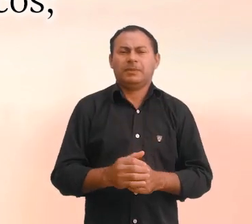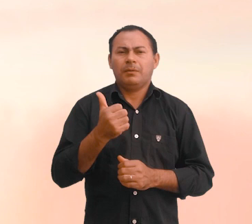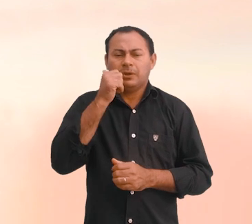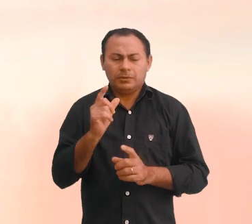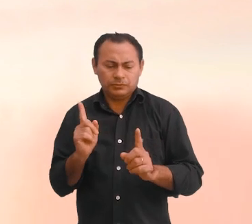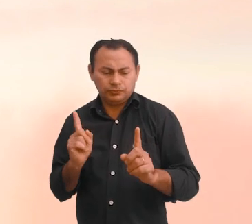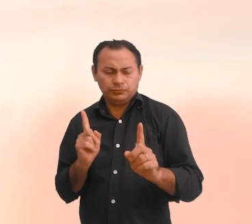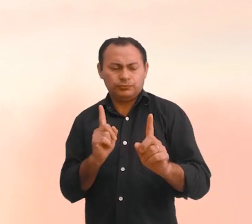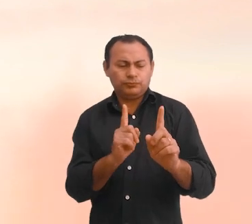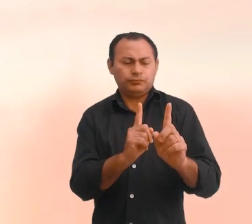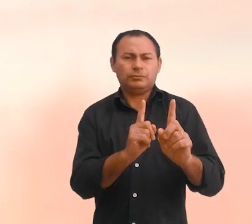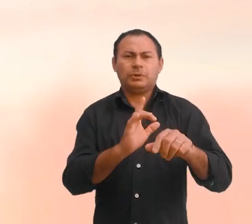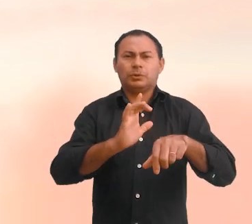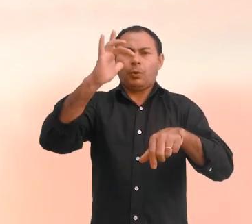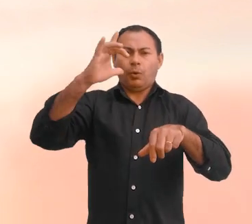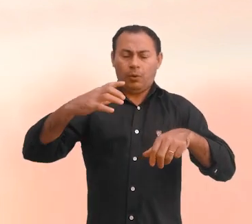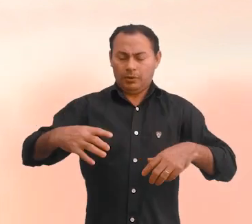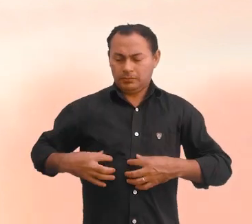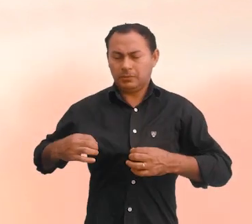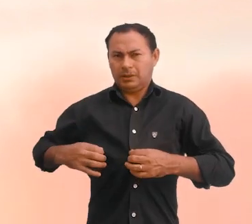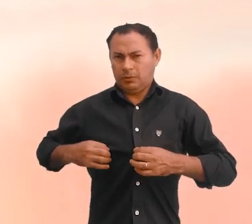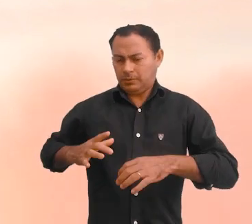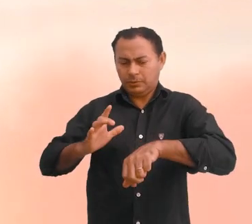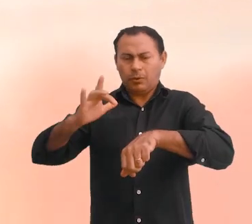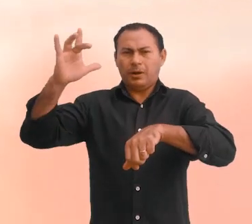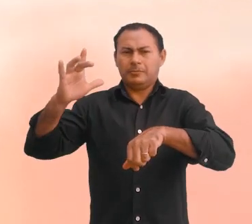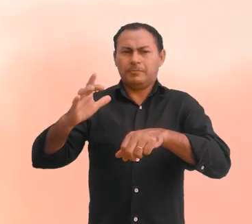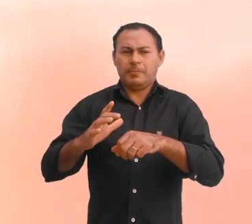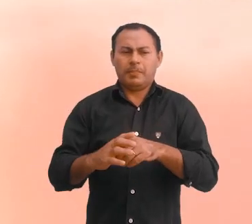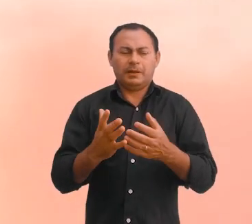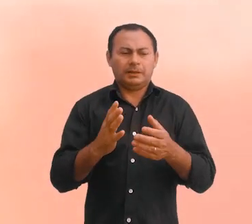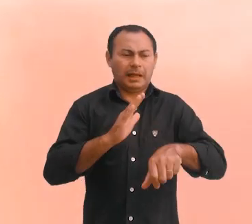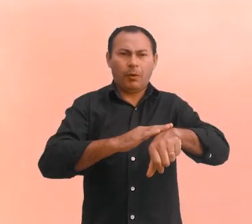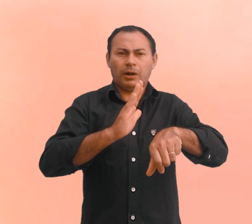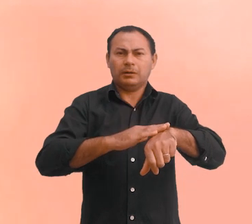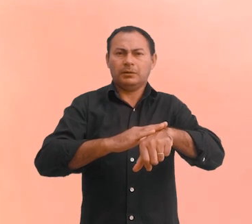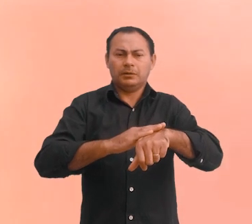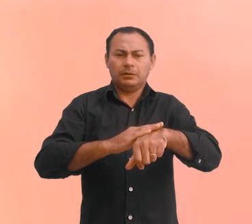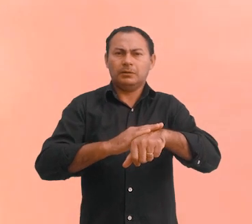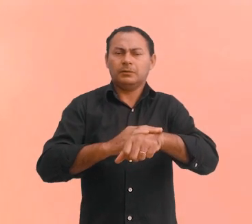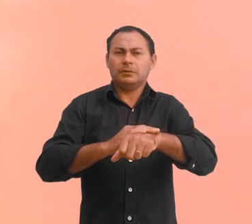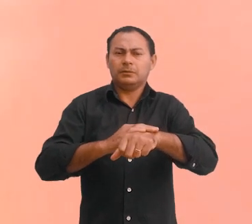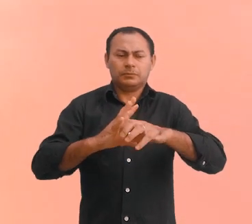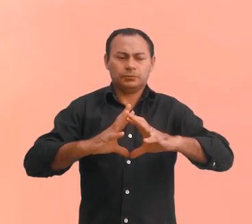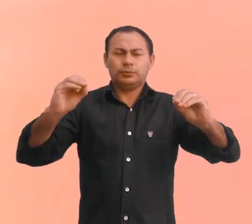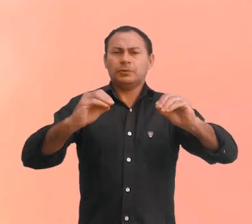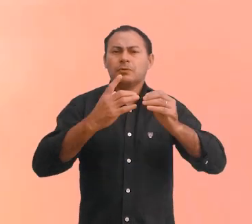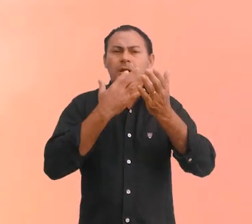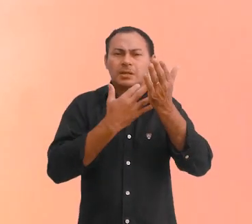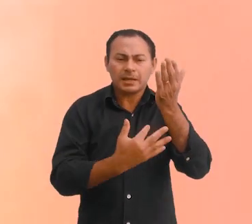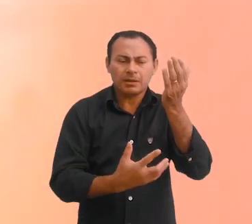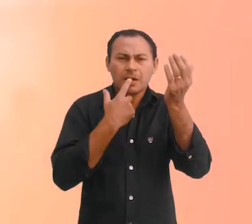curá-la. Ela chegou por trás dele, tocou a borda do seu manto e imediatamente cessou